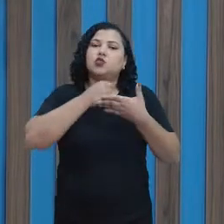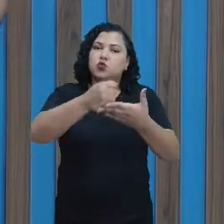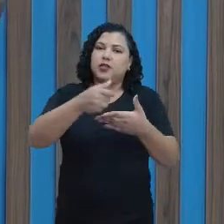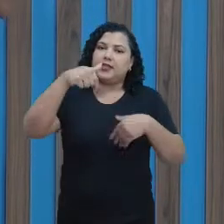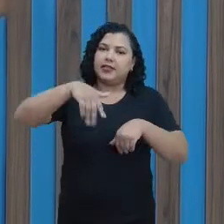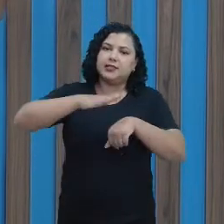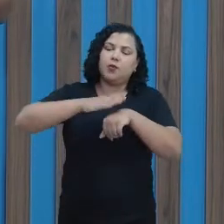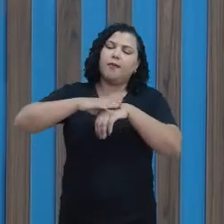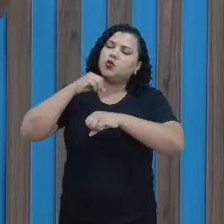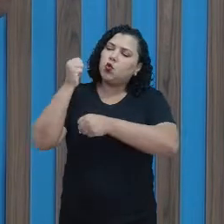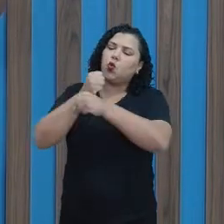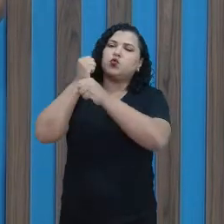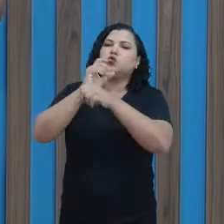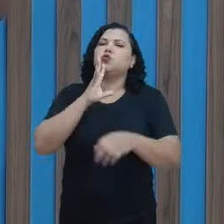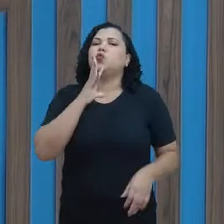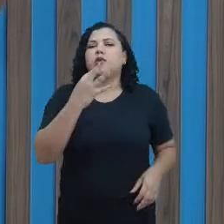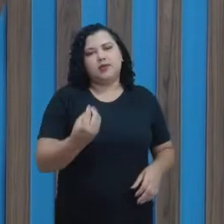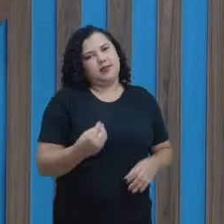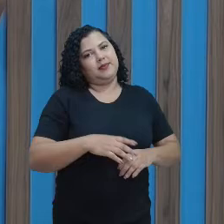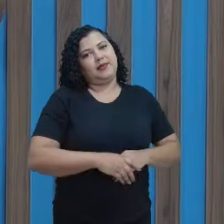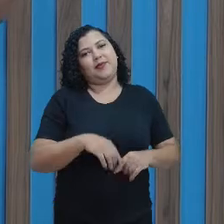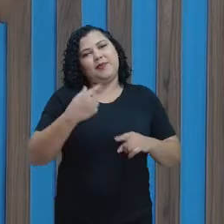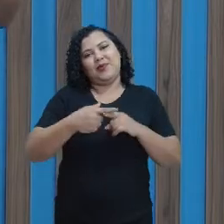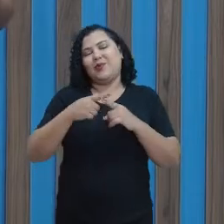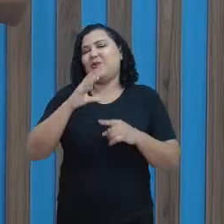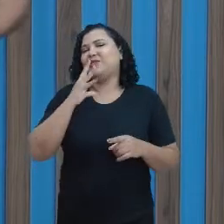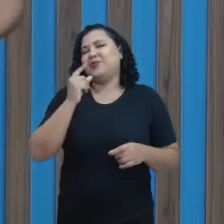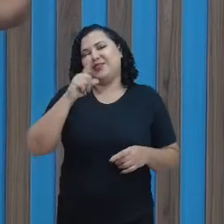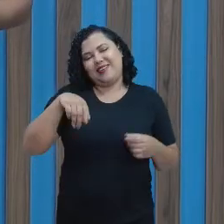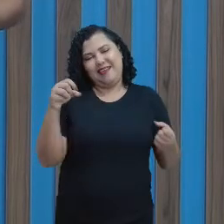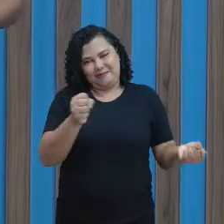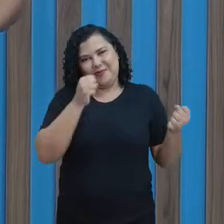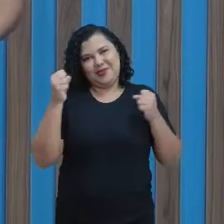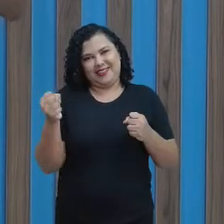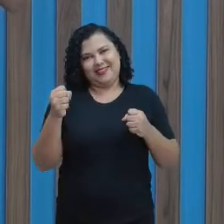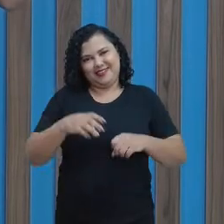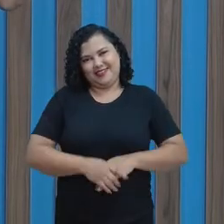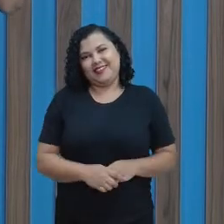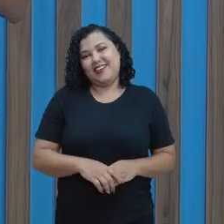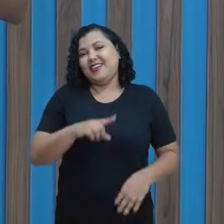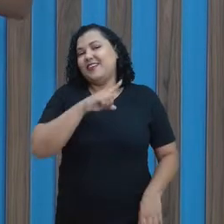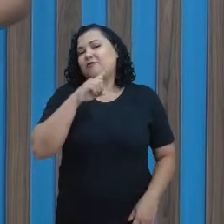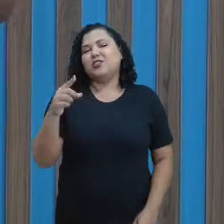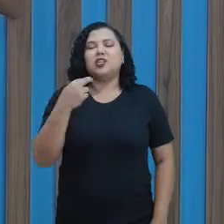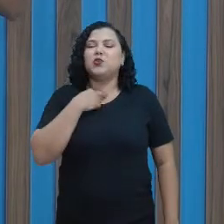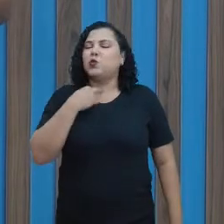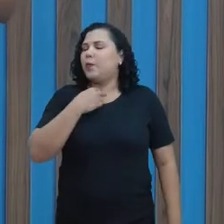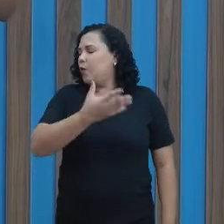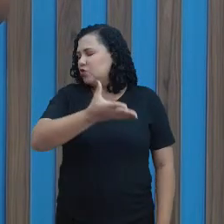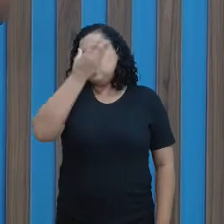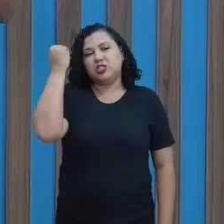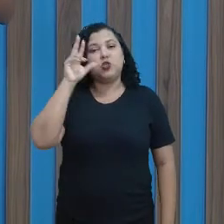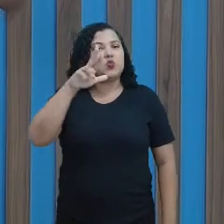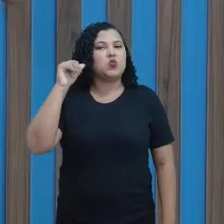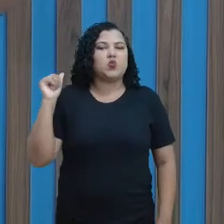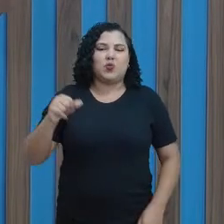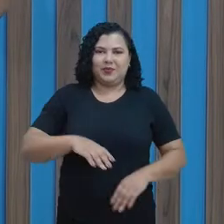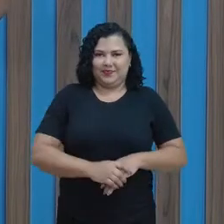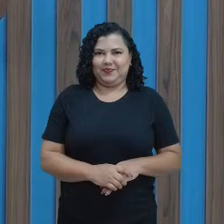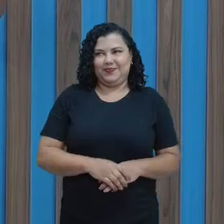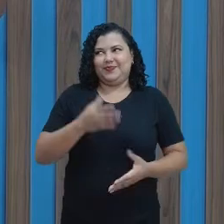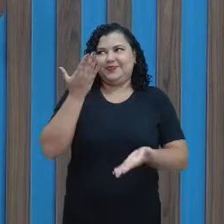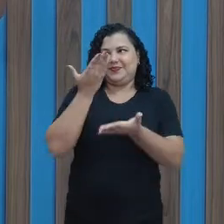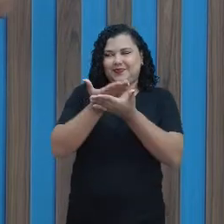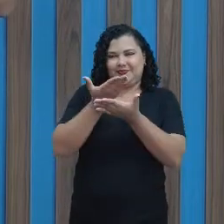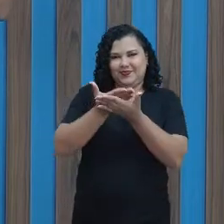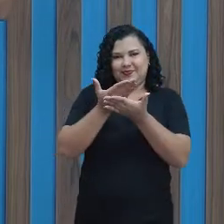nessa construção de conhecimento. Por quê? Porque conhecimento é poder. Vocês não podem esquecer disso nunca.